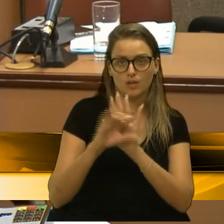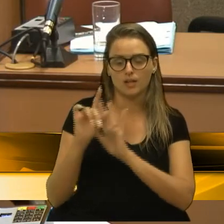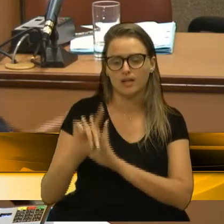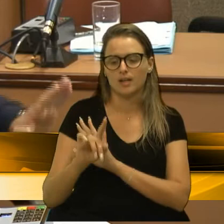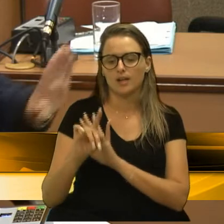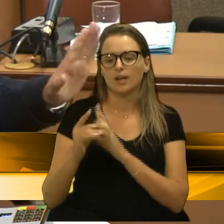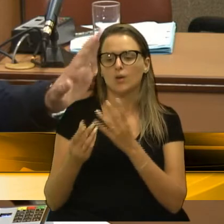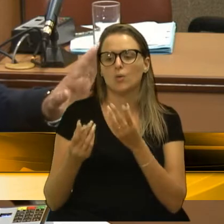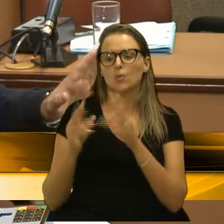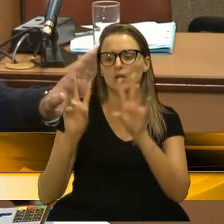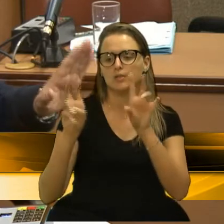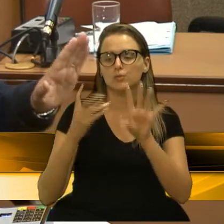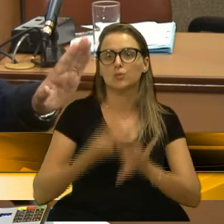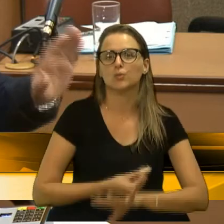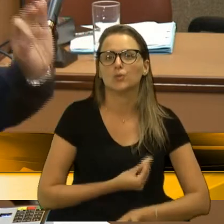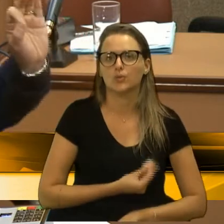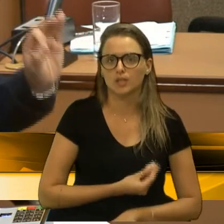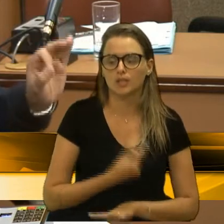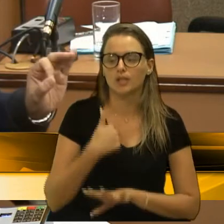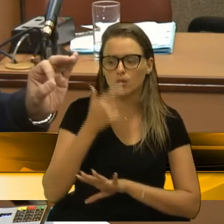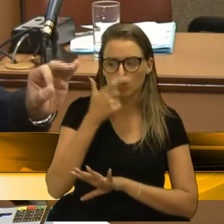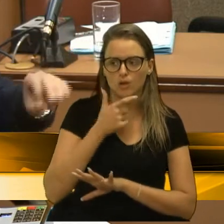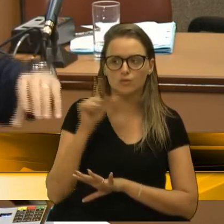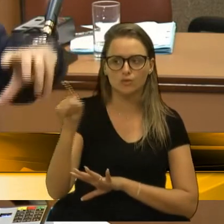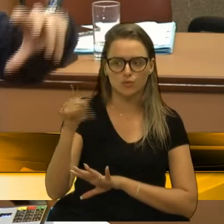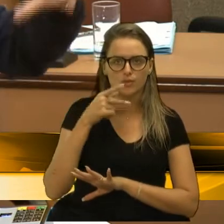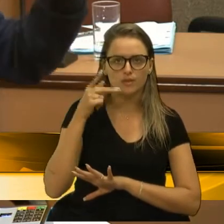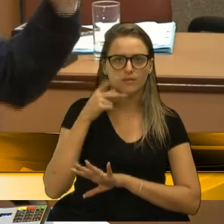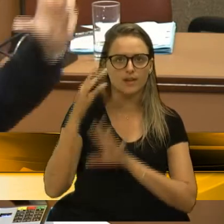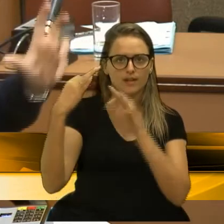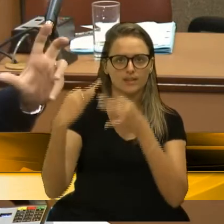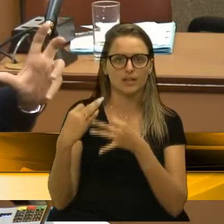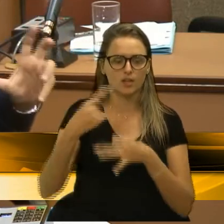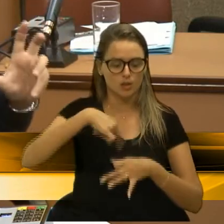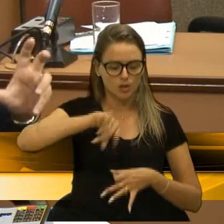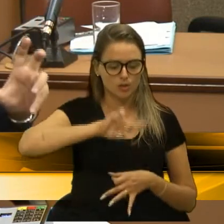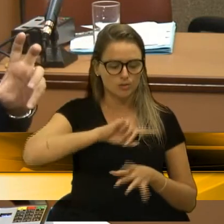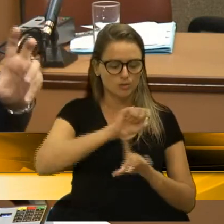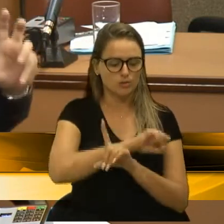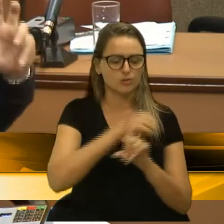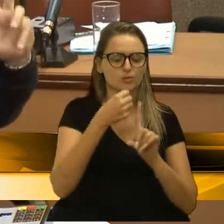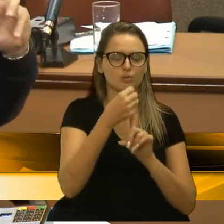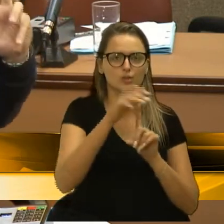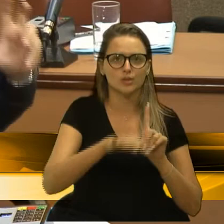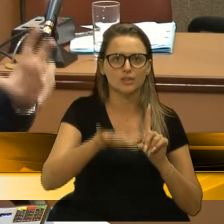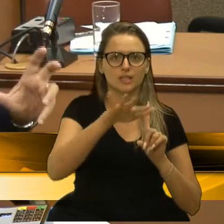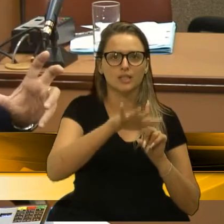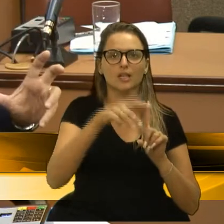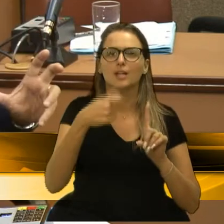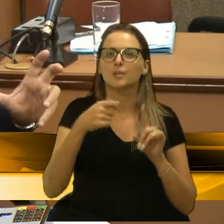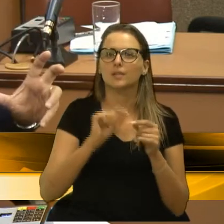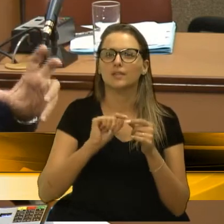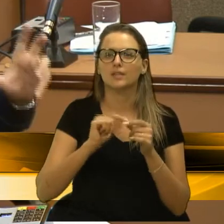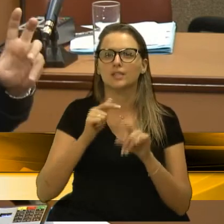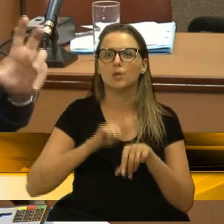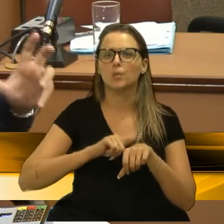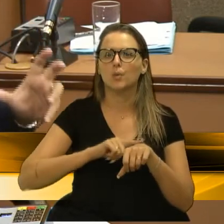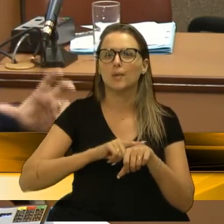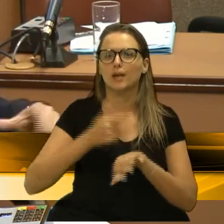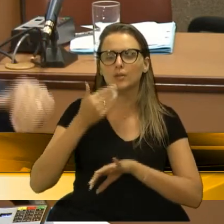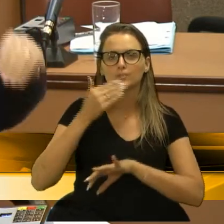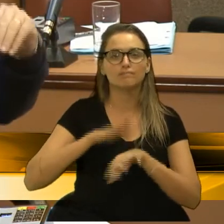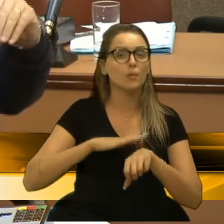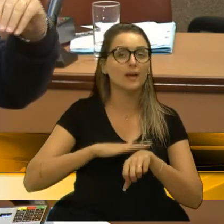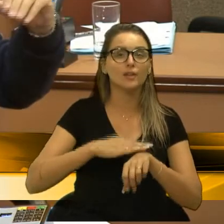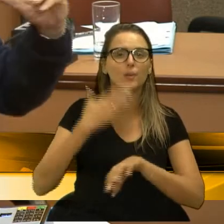Vossa Excelência pega muito bem. Eu acho que nós precisamos, enquanto sociedade, fazermos sim uma grande reflexão. É uma reflexão